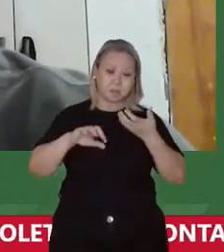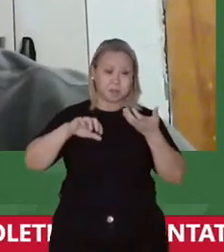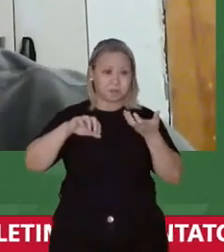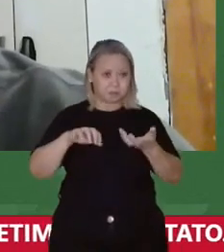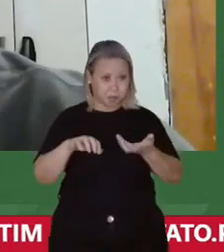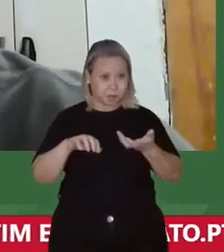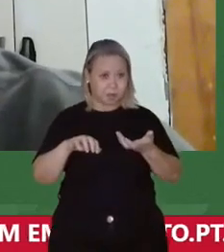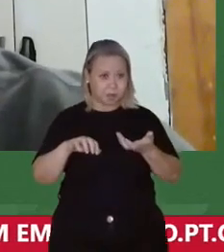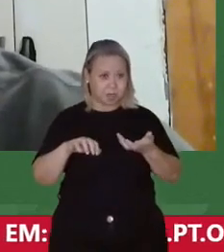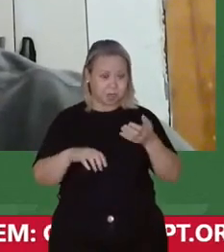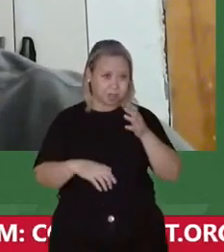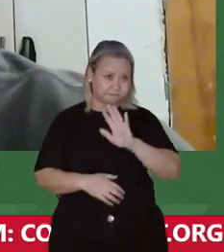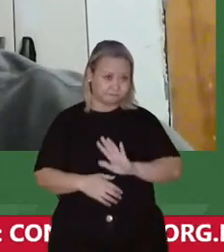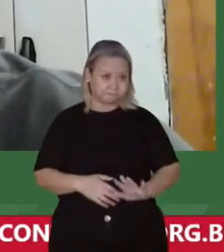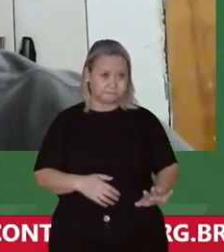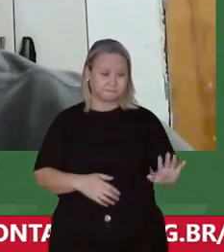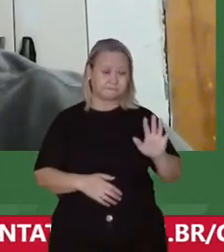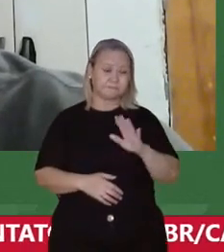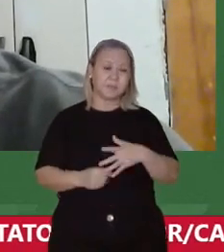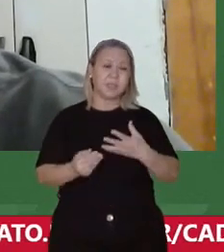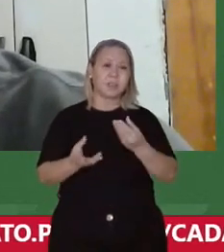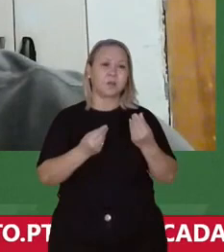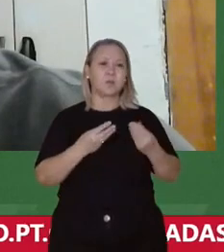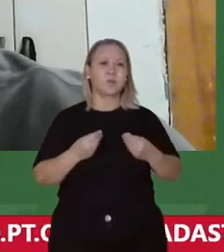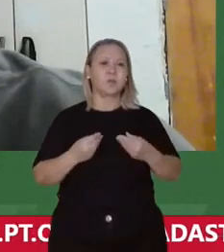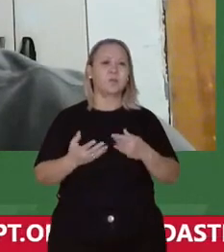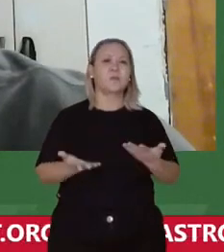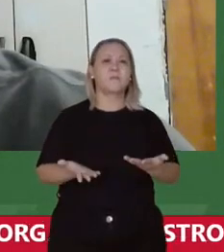Nacional muito,